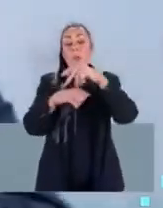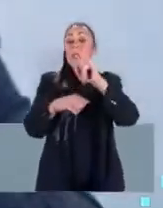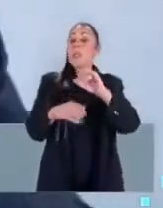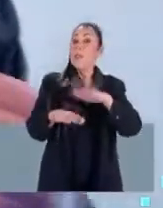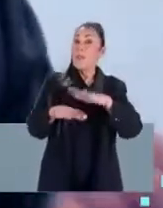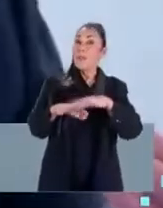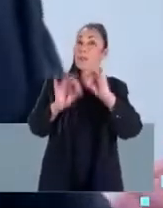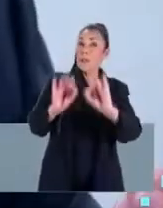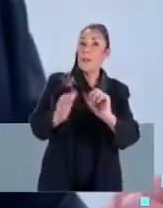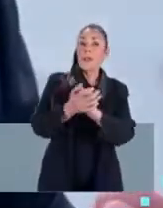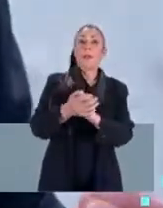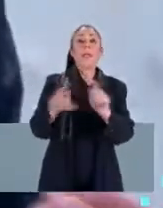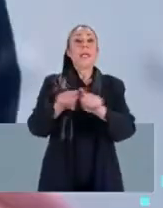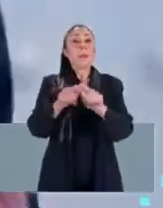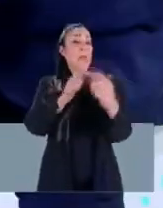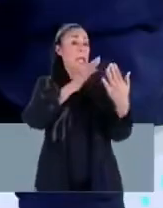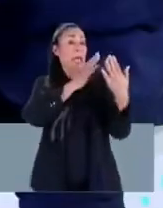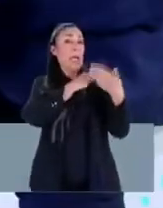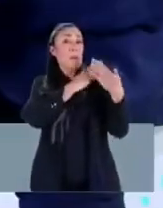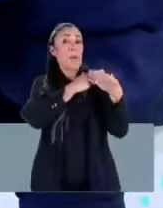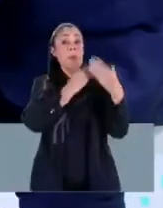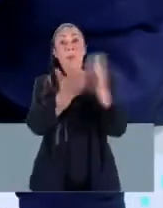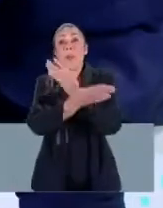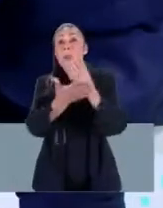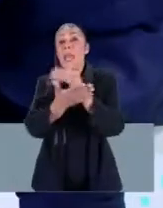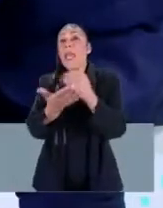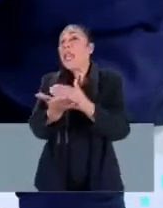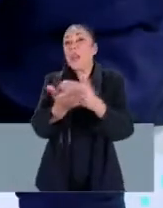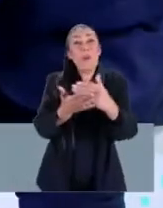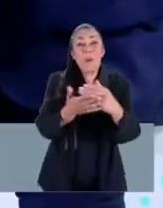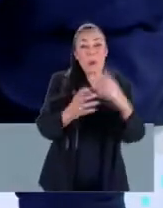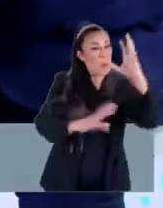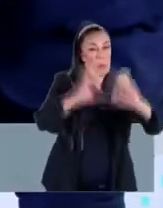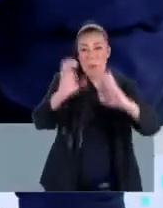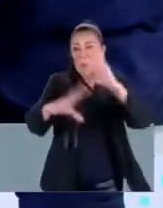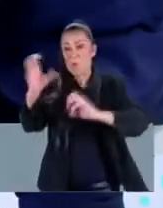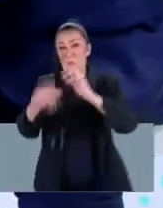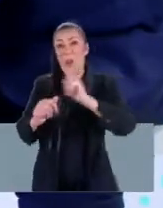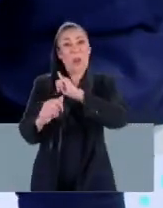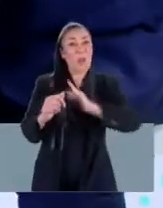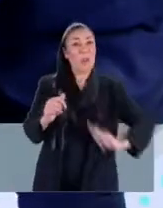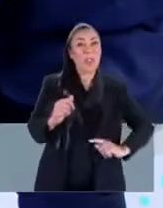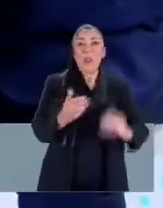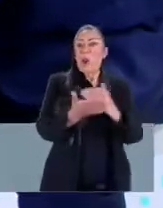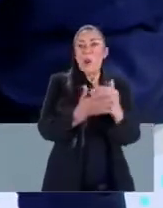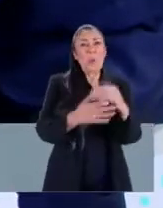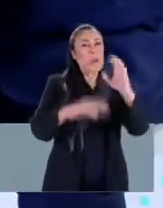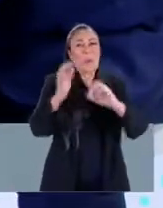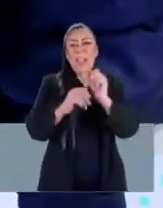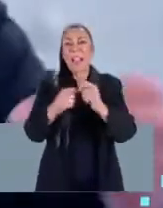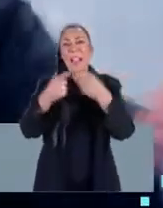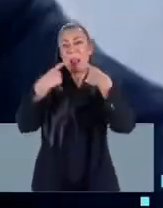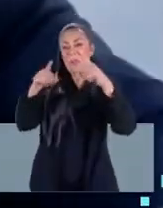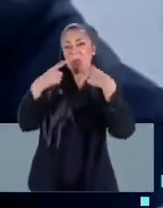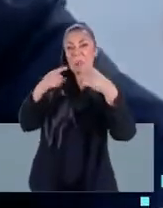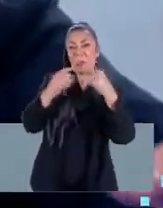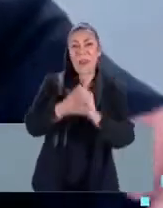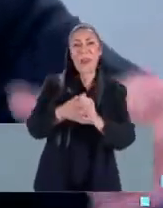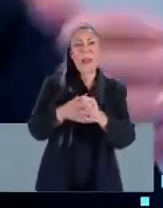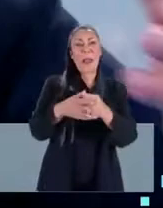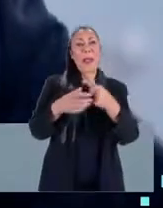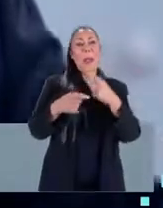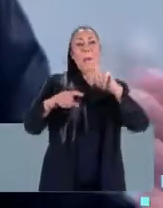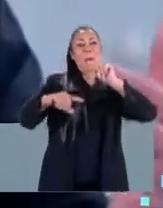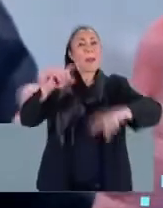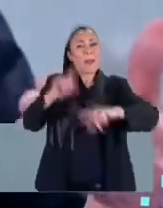e dividido responsabilidade. Ele passou a brigar com os governadores, passou a brigar, a xingar. Quando